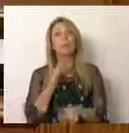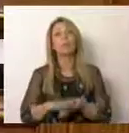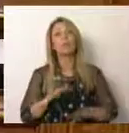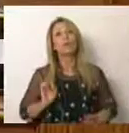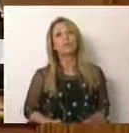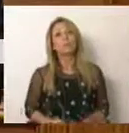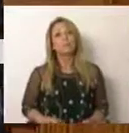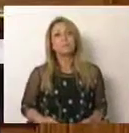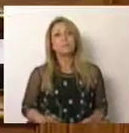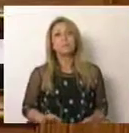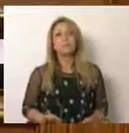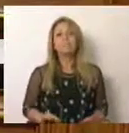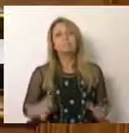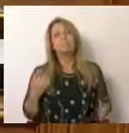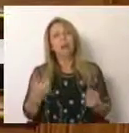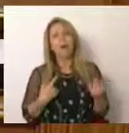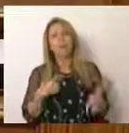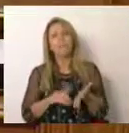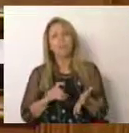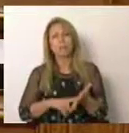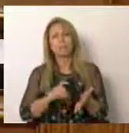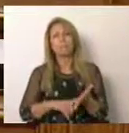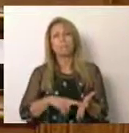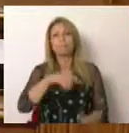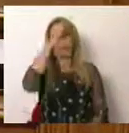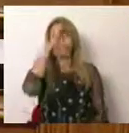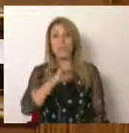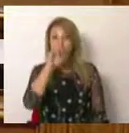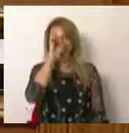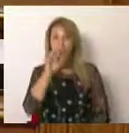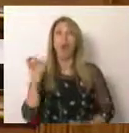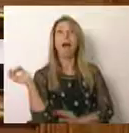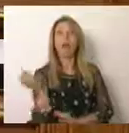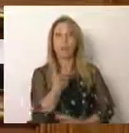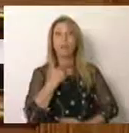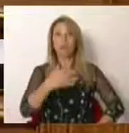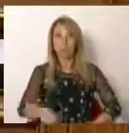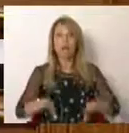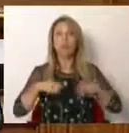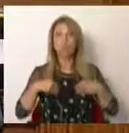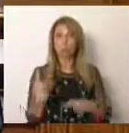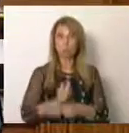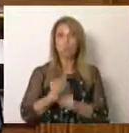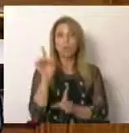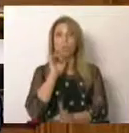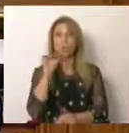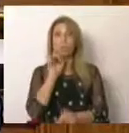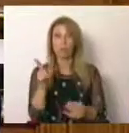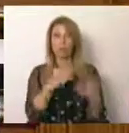esta falta muitas vezes do Ministério do Ambiente assumir aquilo que é muito relevante nesta pasta, que